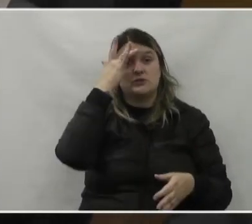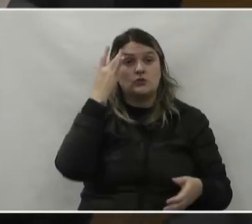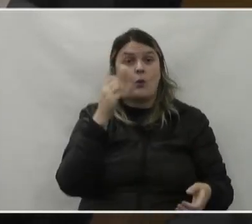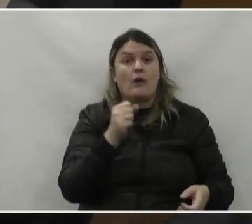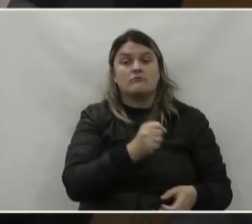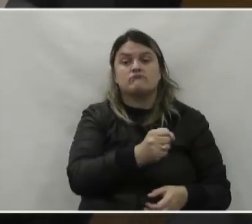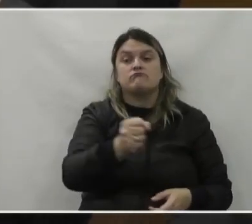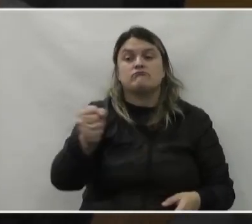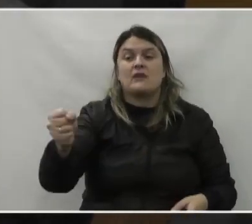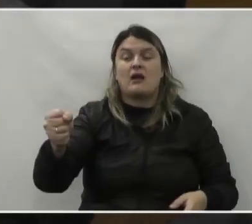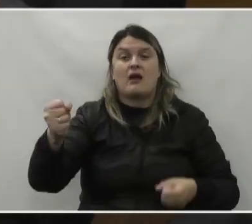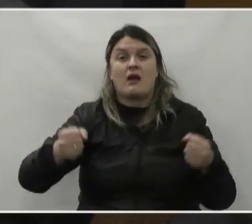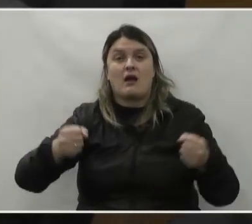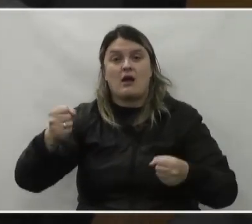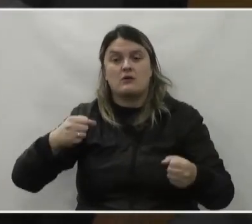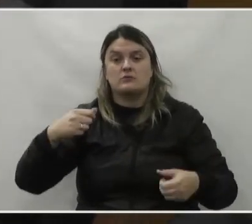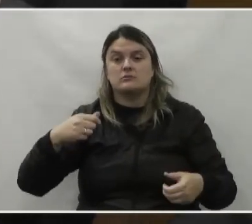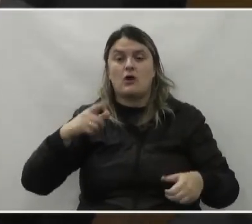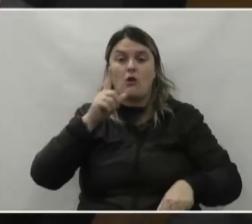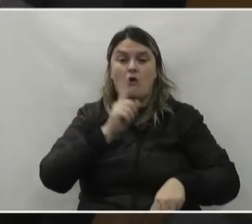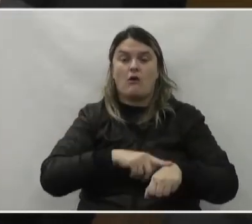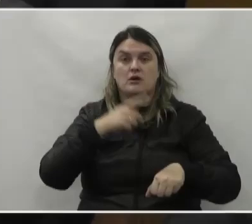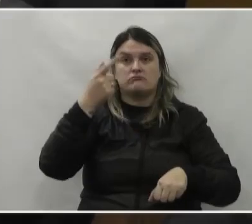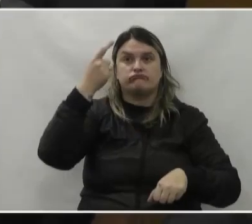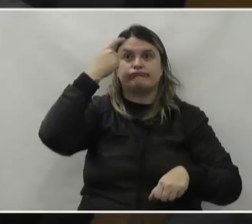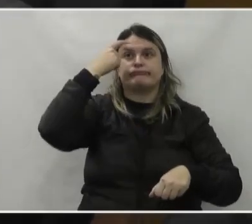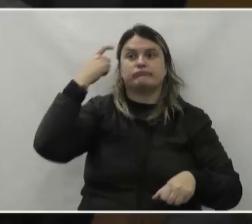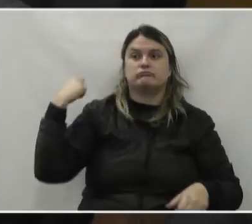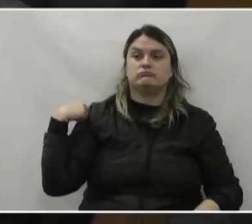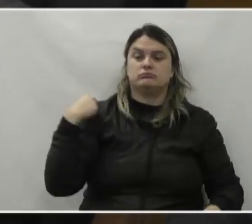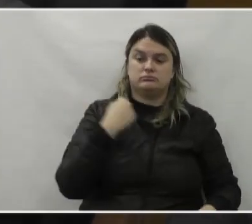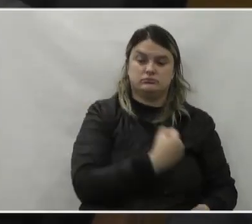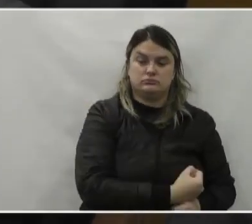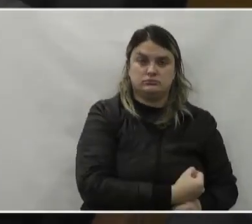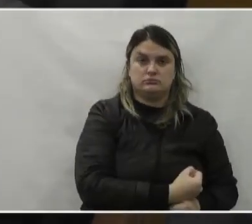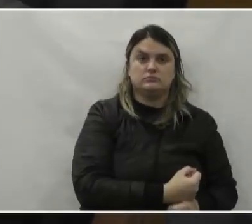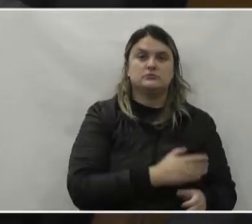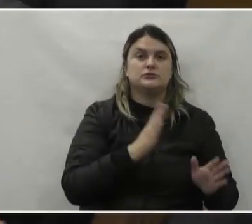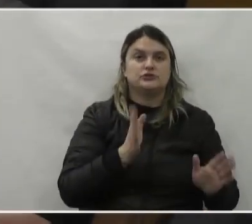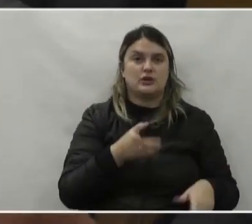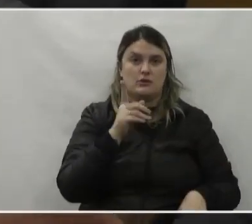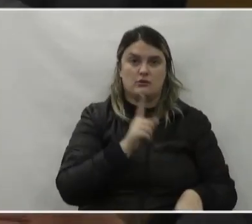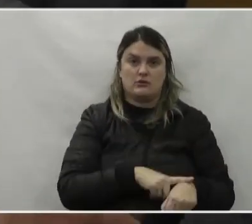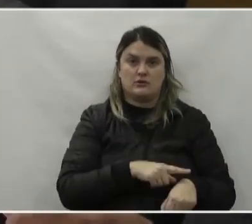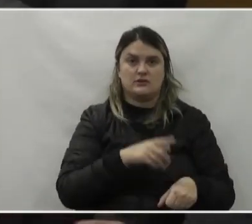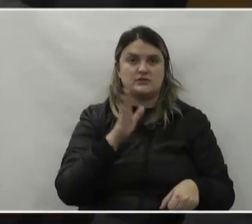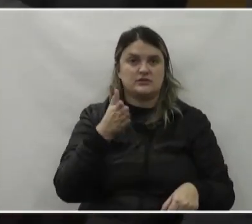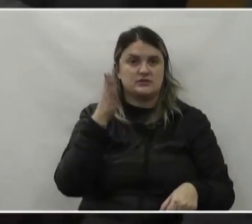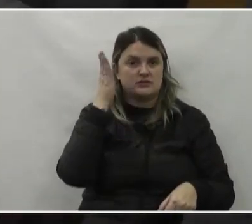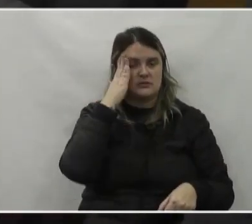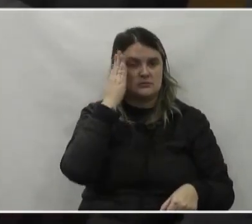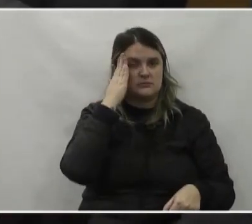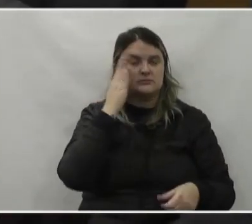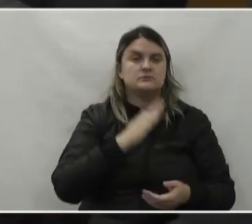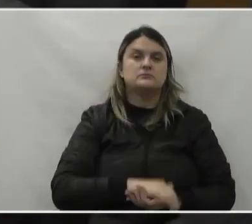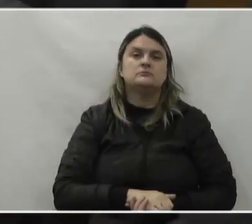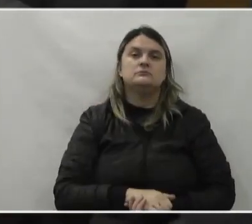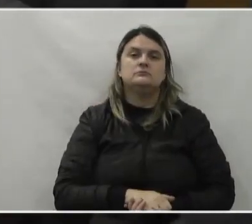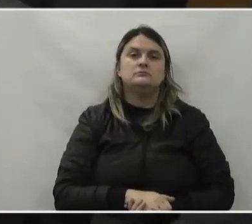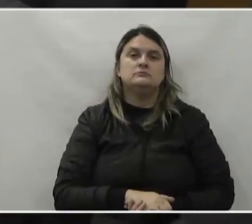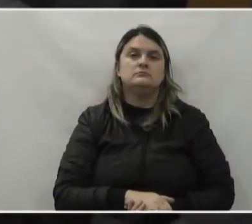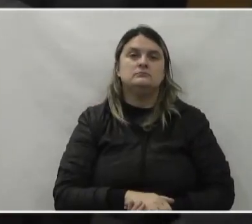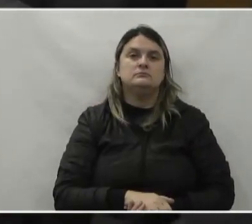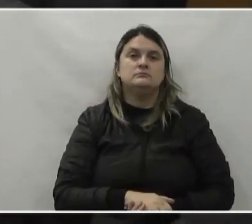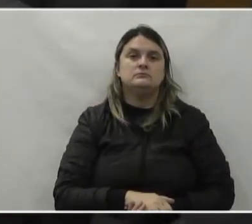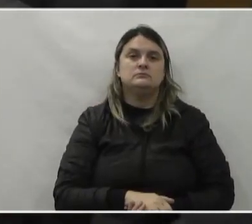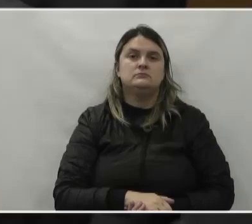segurança. Meu filho fala isso para mim, quando eu entro no carro. Então, é muito pertinente